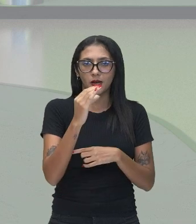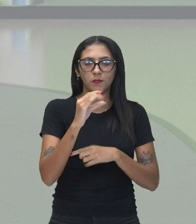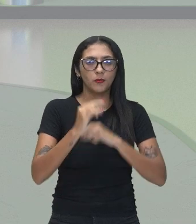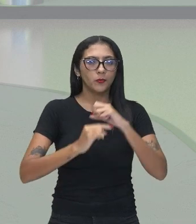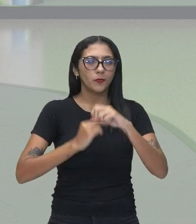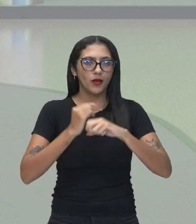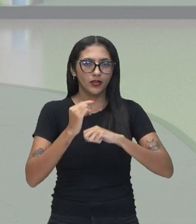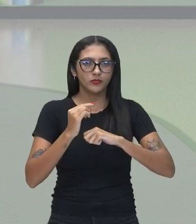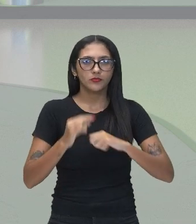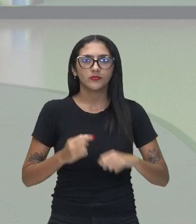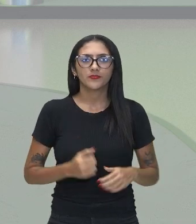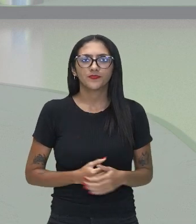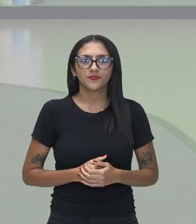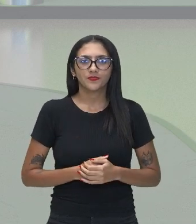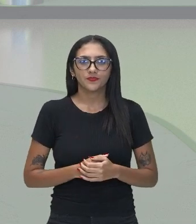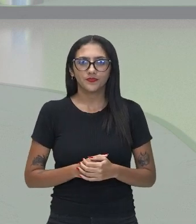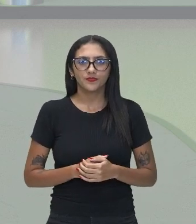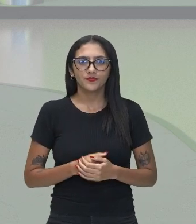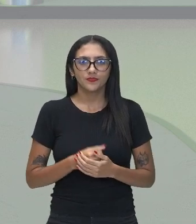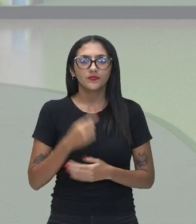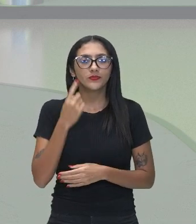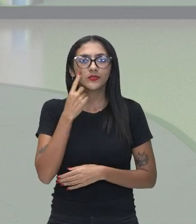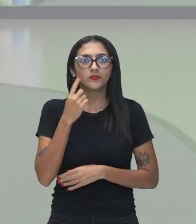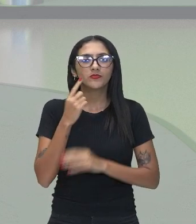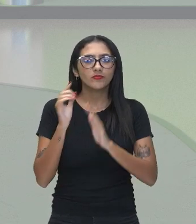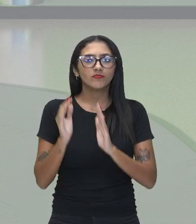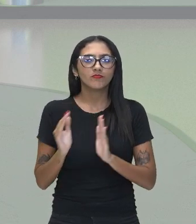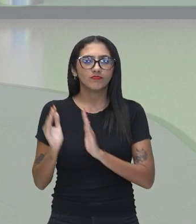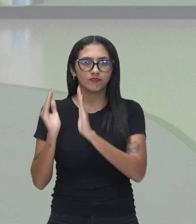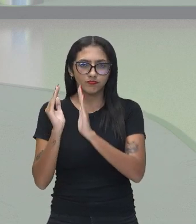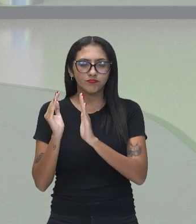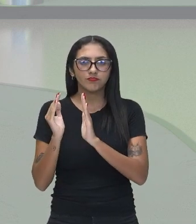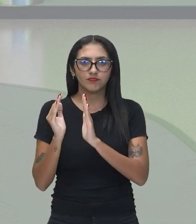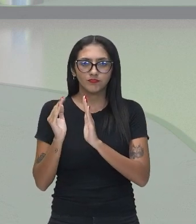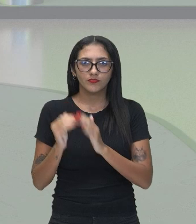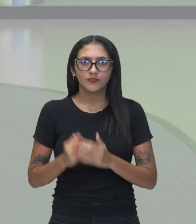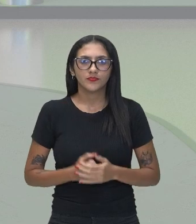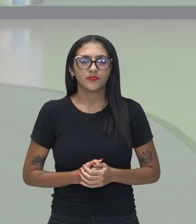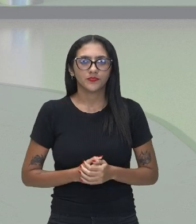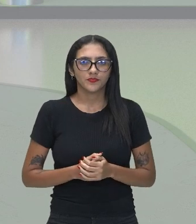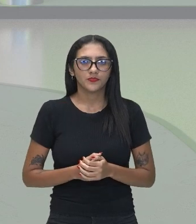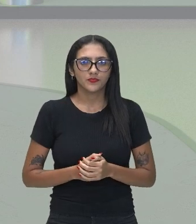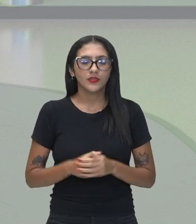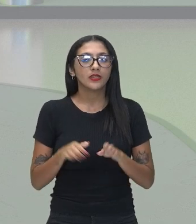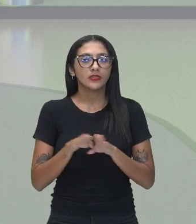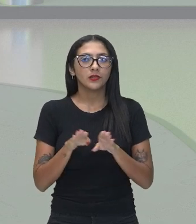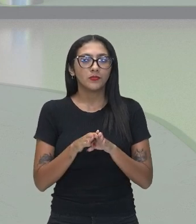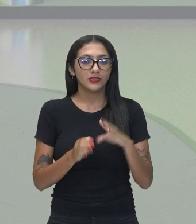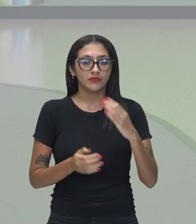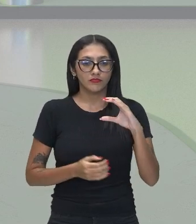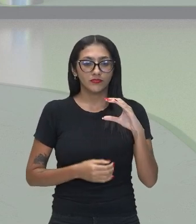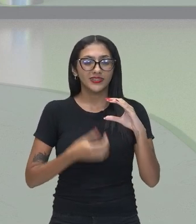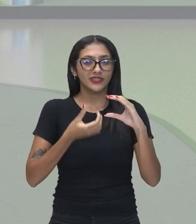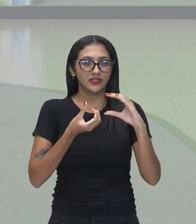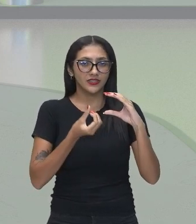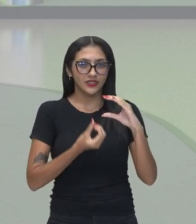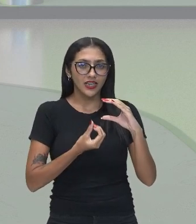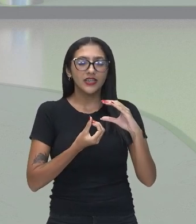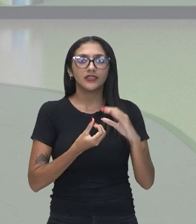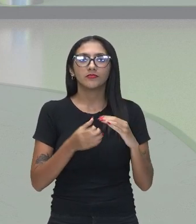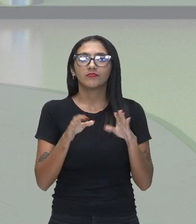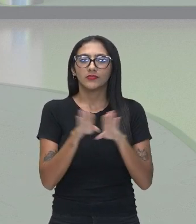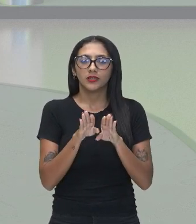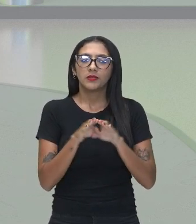Cada cantinho desse, lá, tem 6 carbonos. E além de ter 6 átomos de carbonos, tem que ter